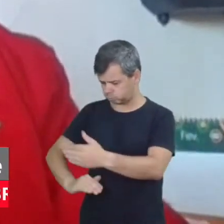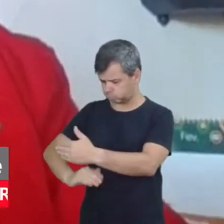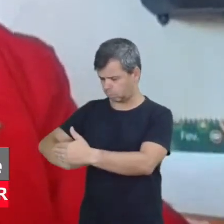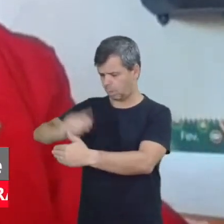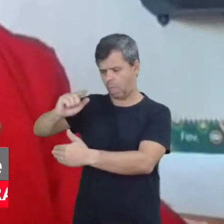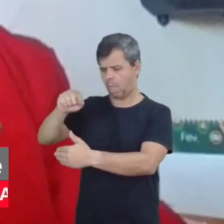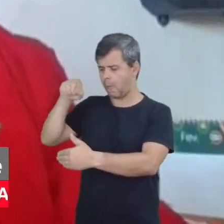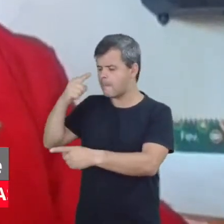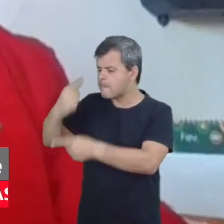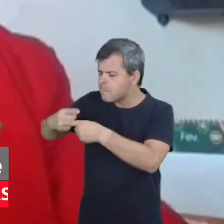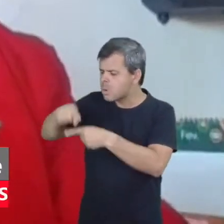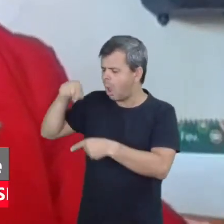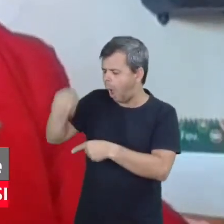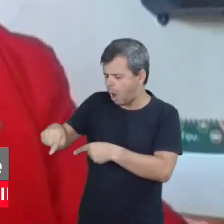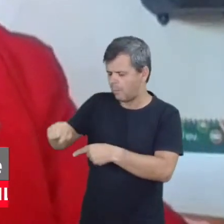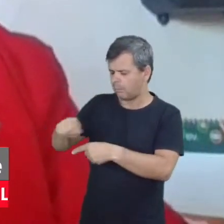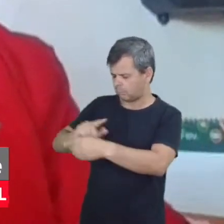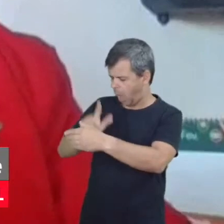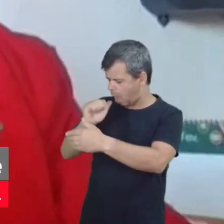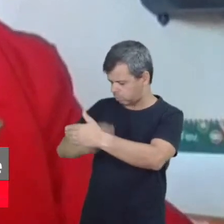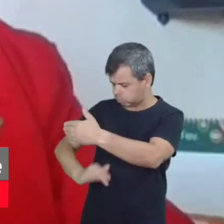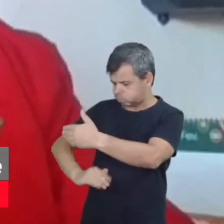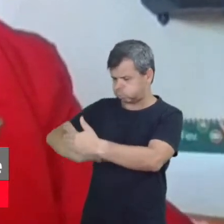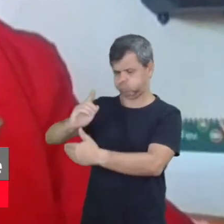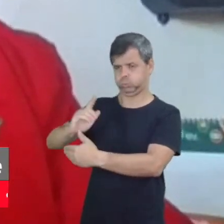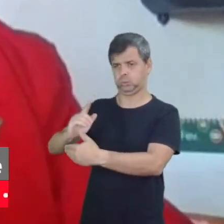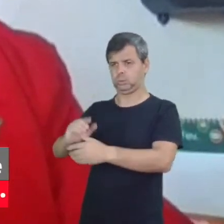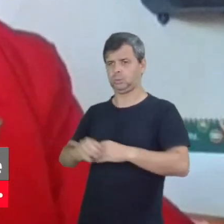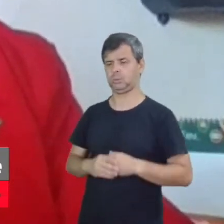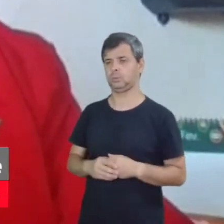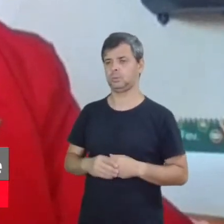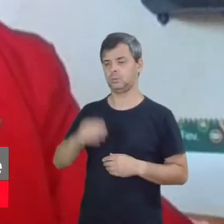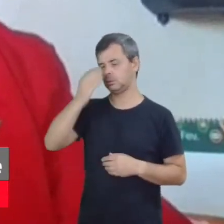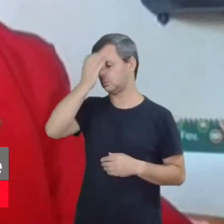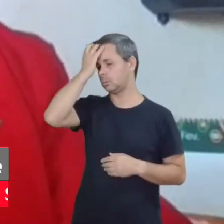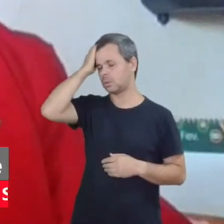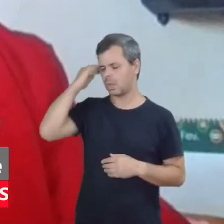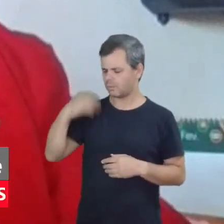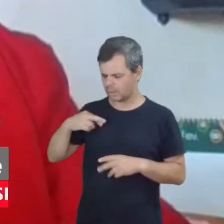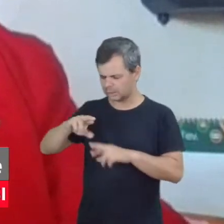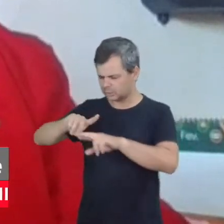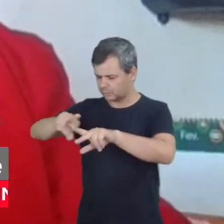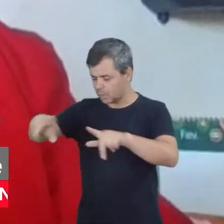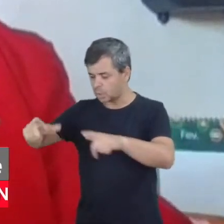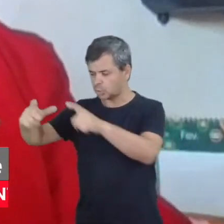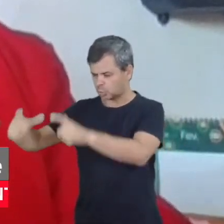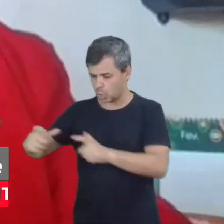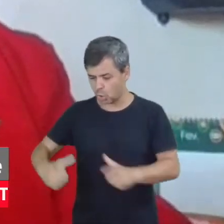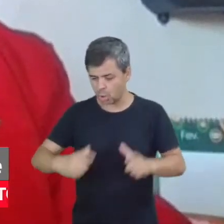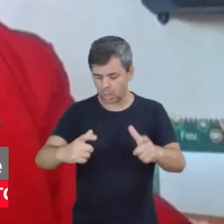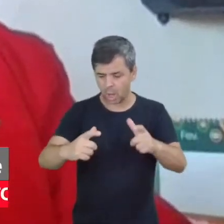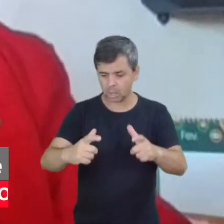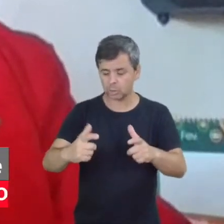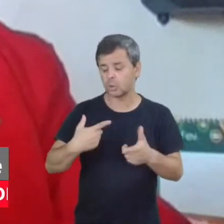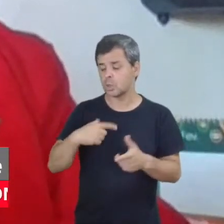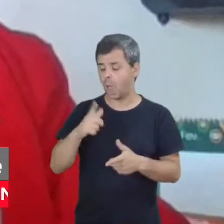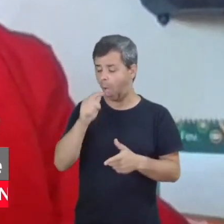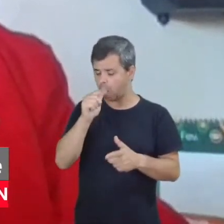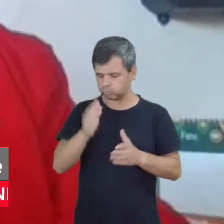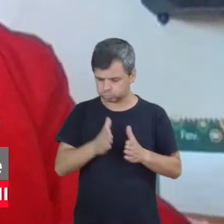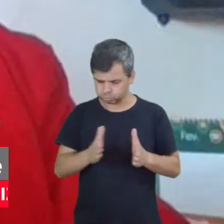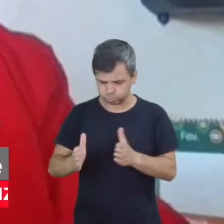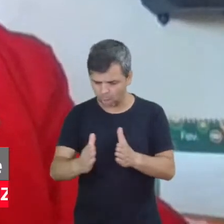áreas foram alagadas. Então, você tem milhares de locais onde os rios,